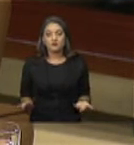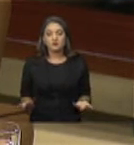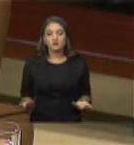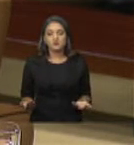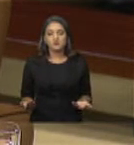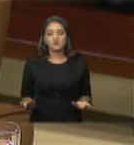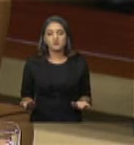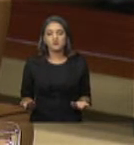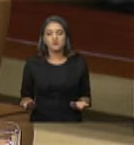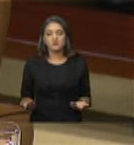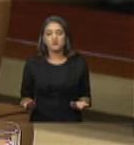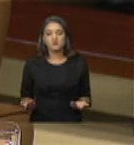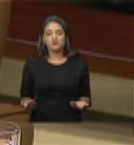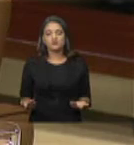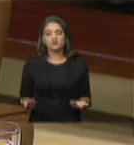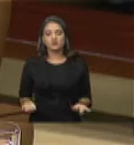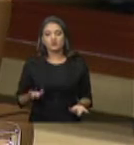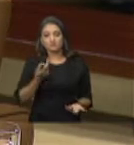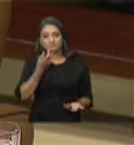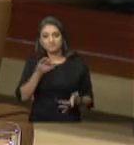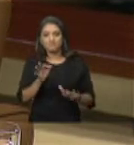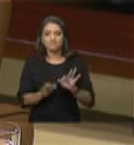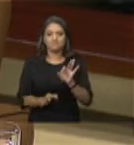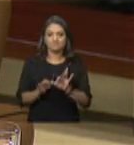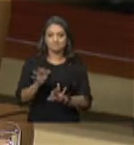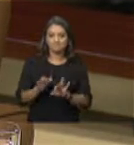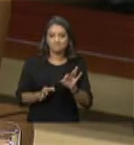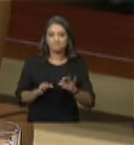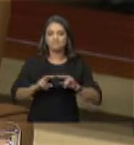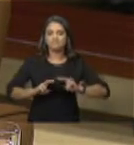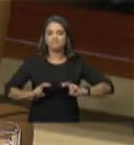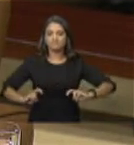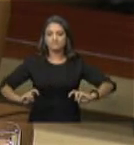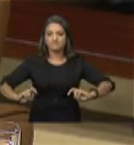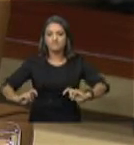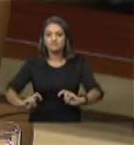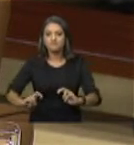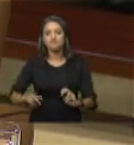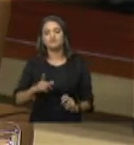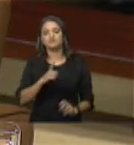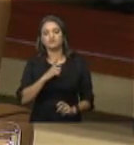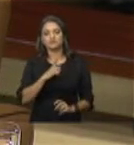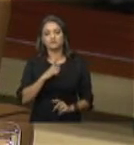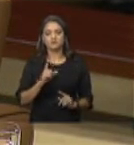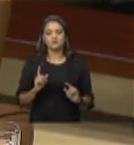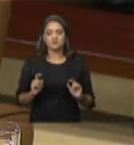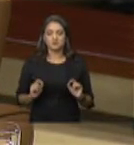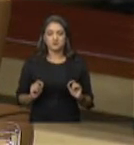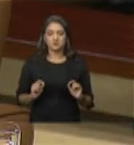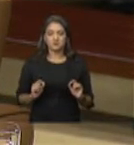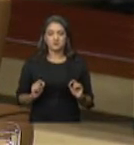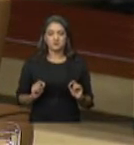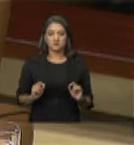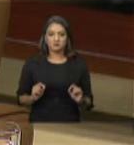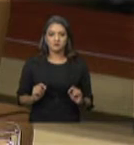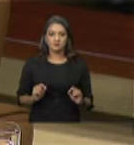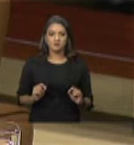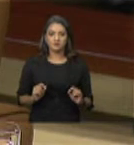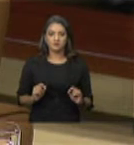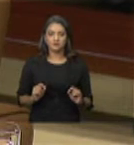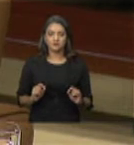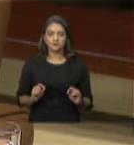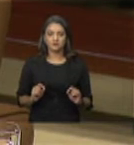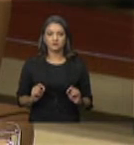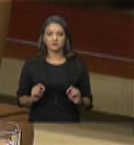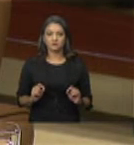referir seu julgamento eventualmente colijado como objeto da rescisão e